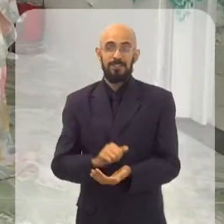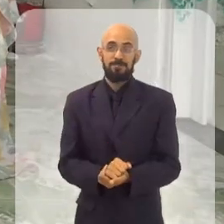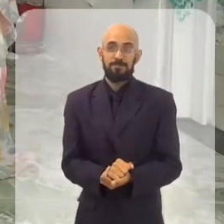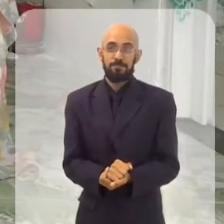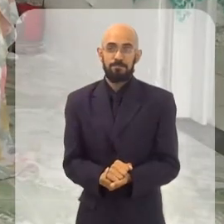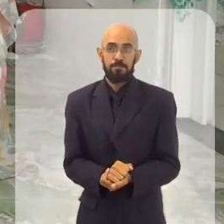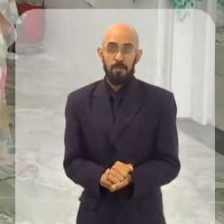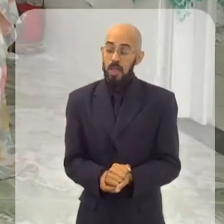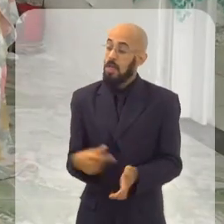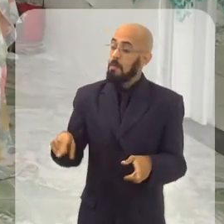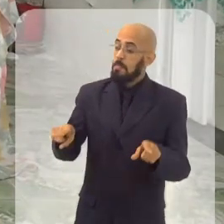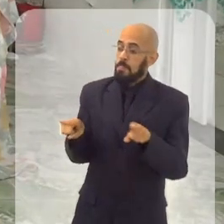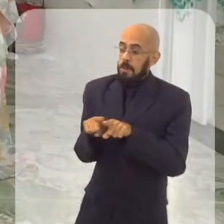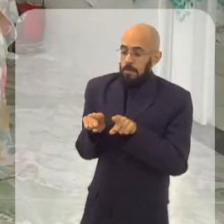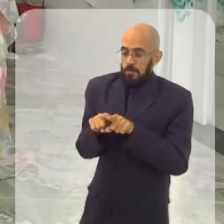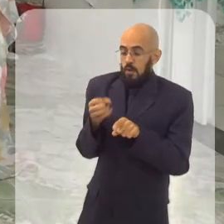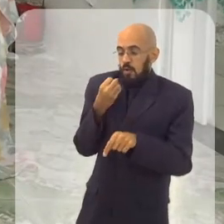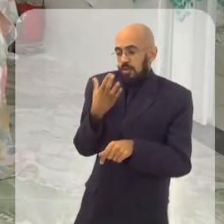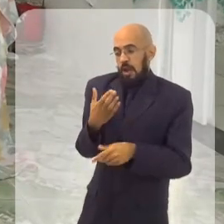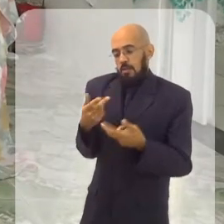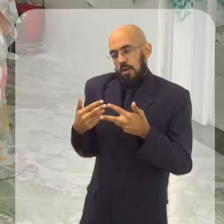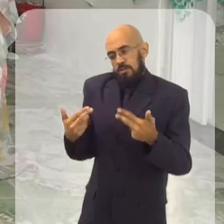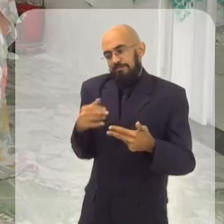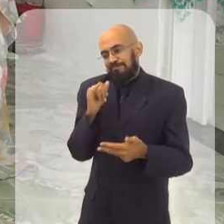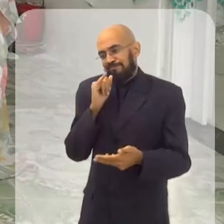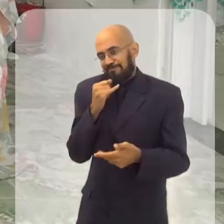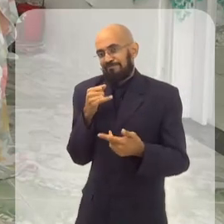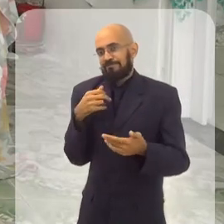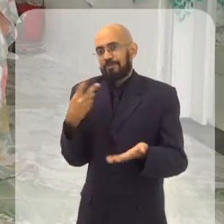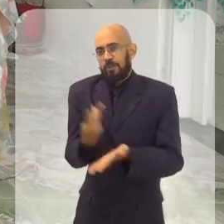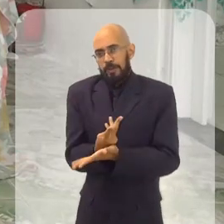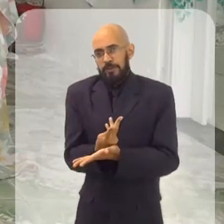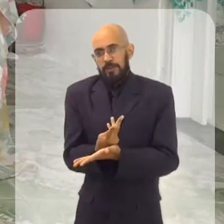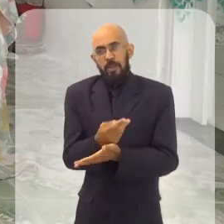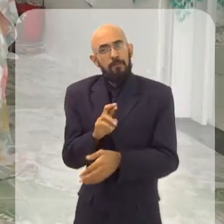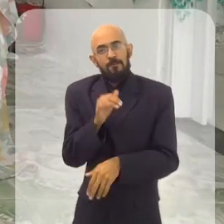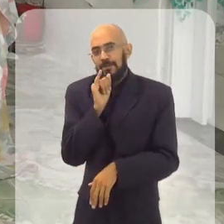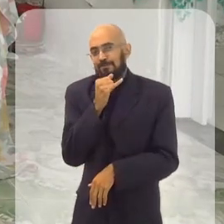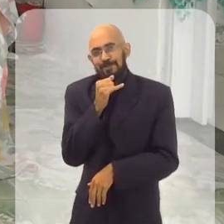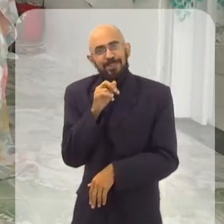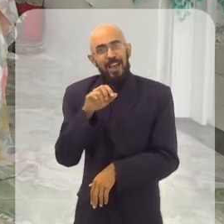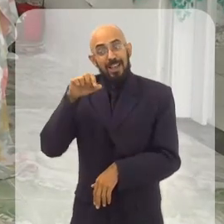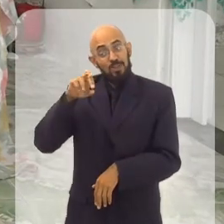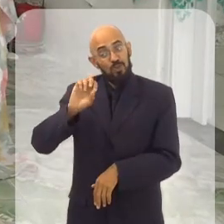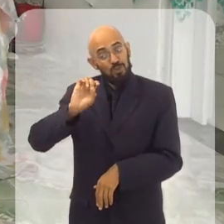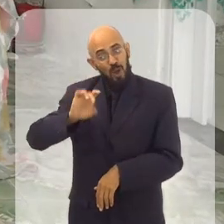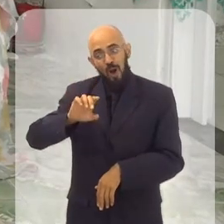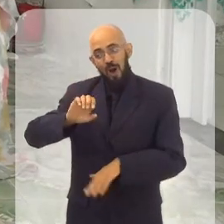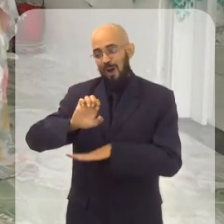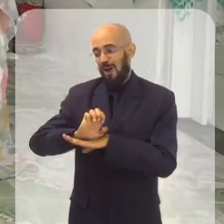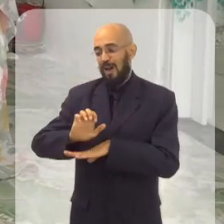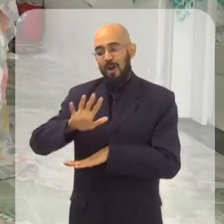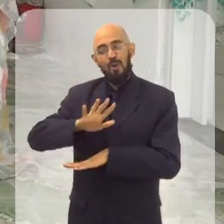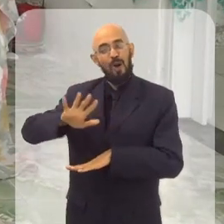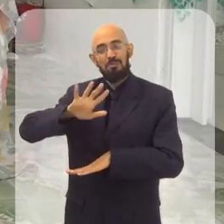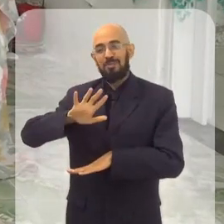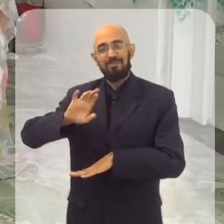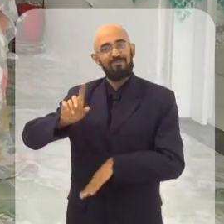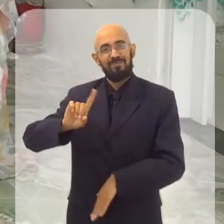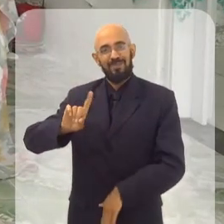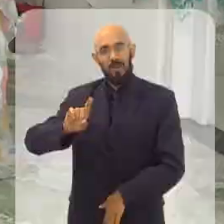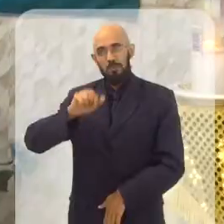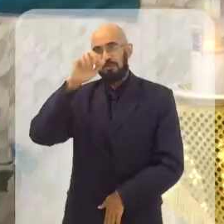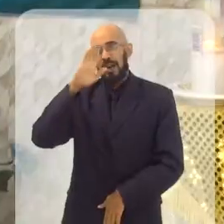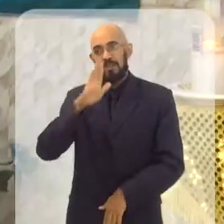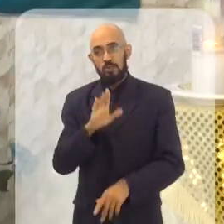também, conta uma história triste para vocês. Infelizmente, não é só na Europa que acontece isso. No Brasil, por